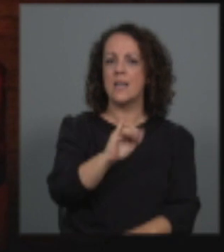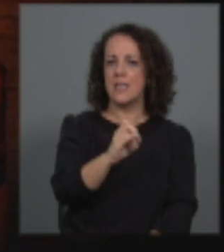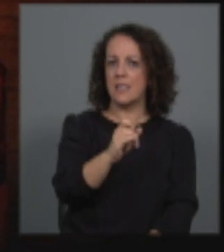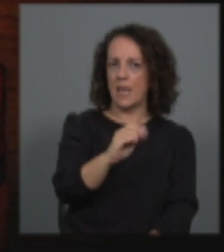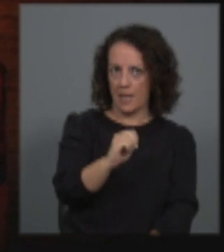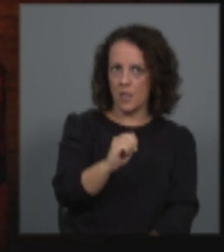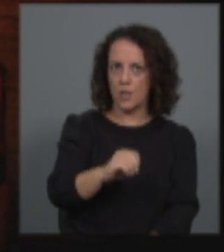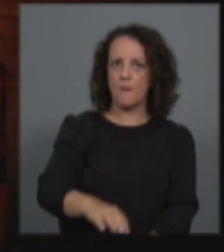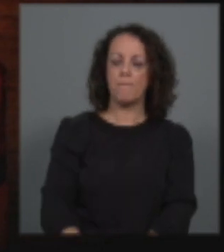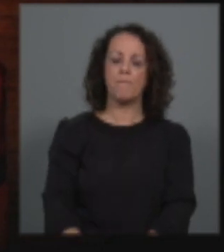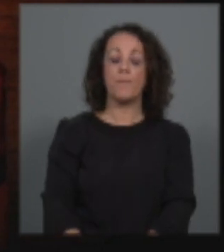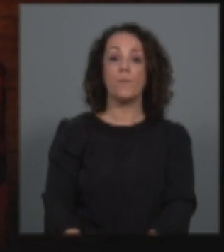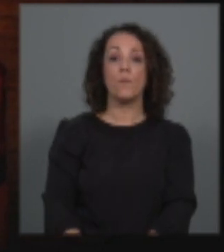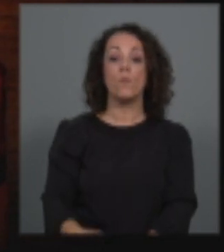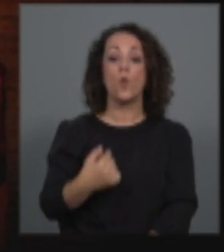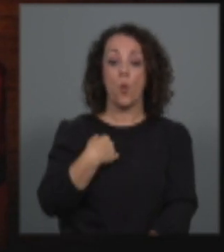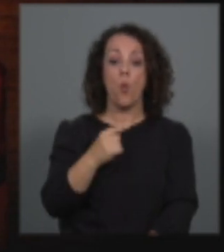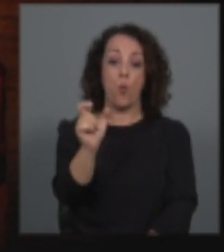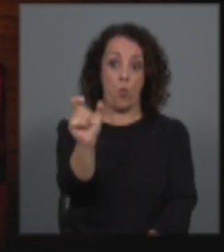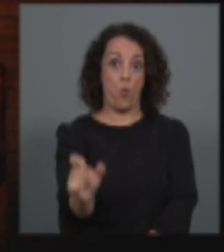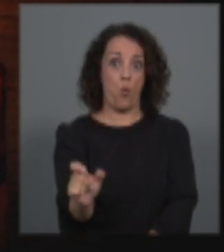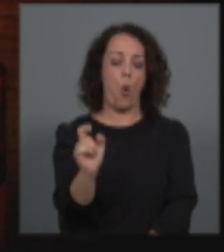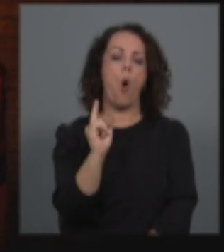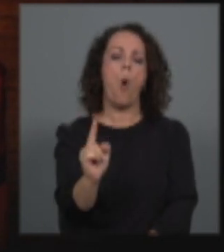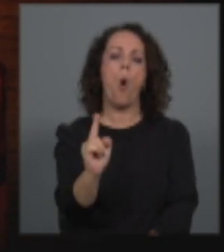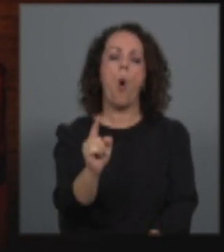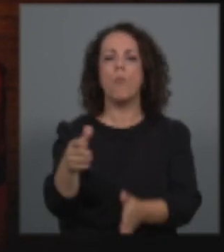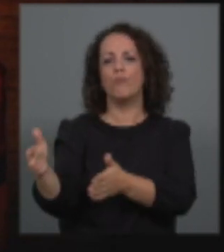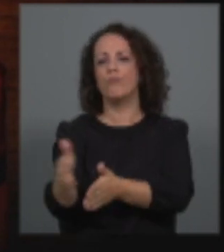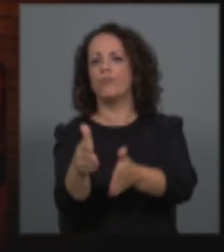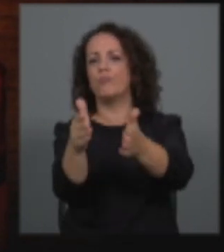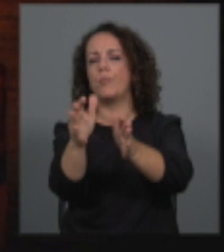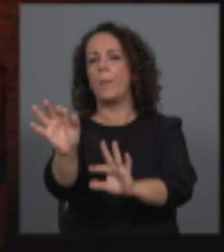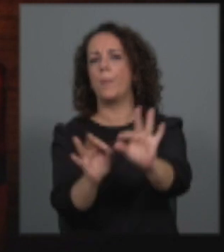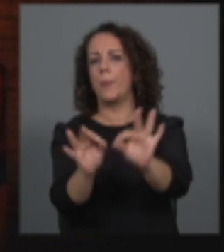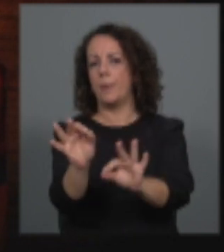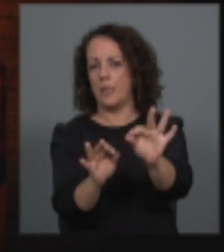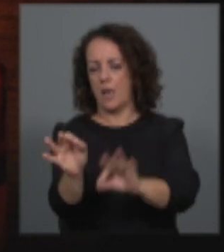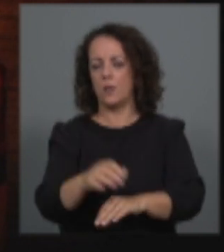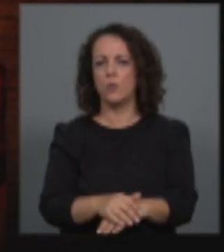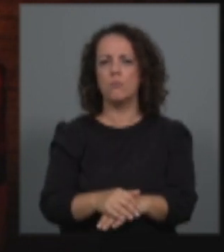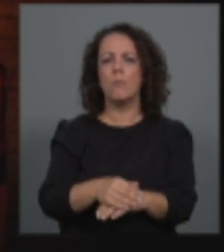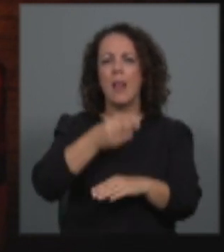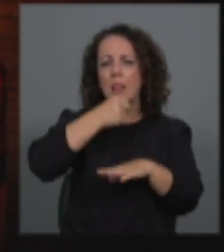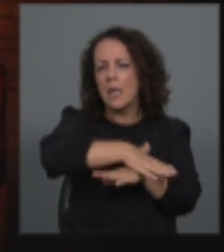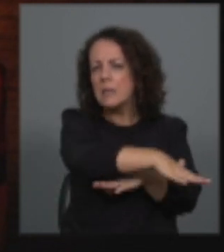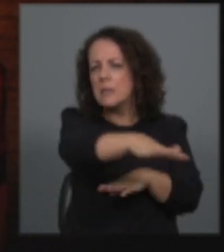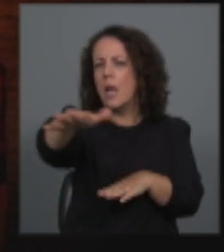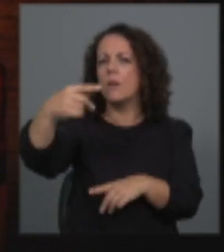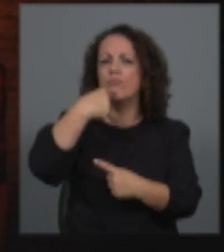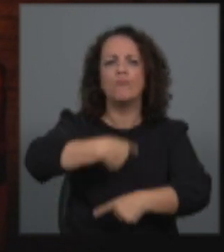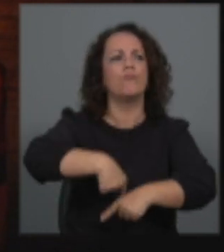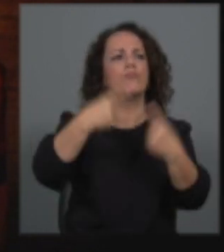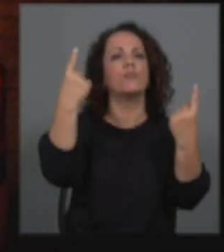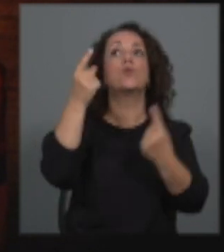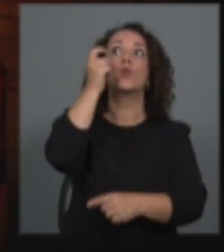tua frente o meu mensageiro, que preparará o teu caminho. Uma voz clama no deserto: Preparai o caminho